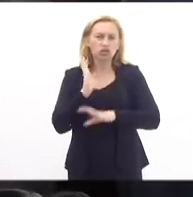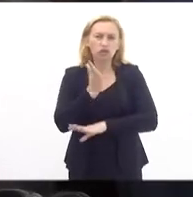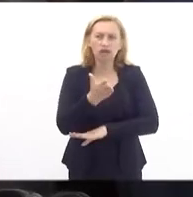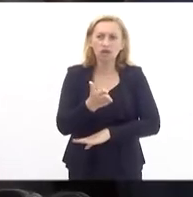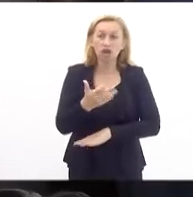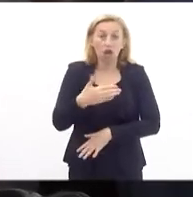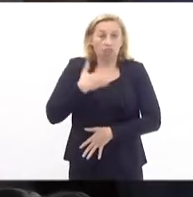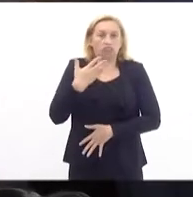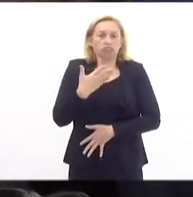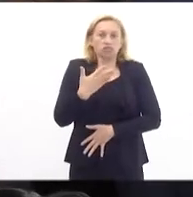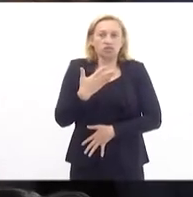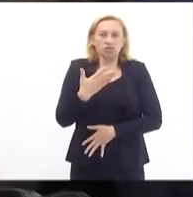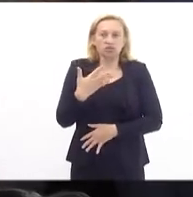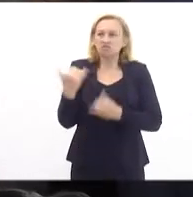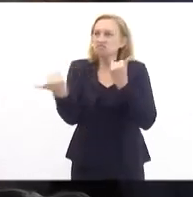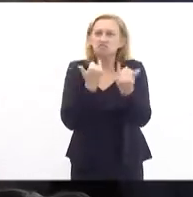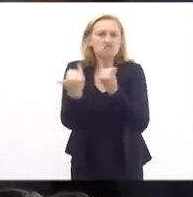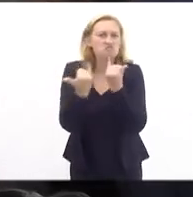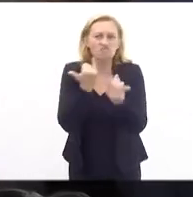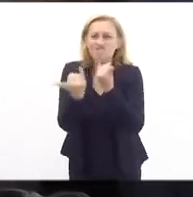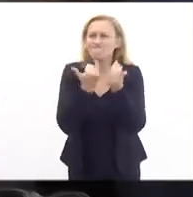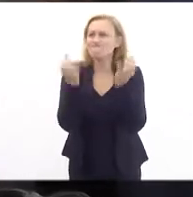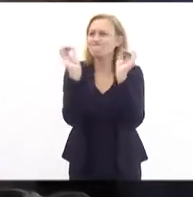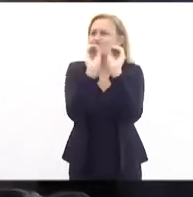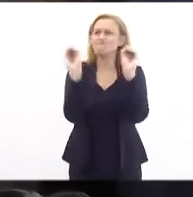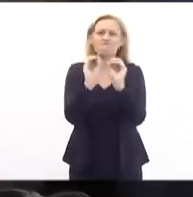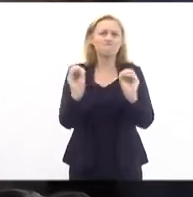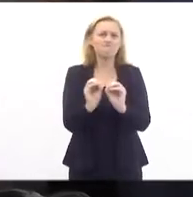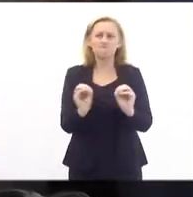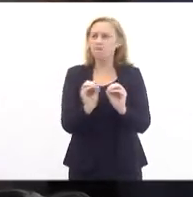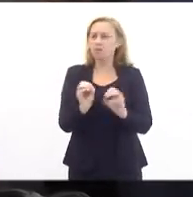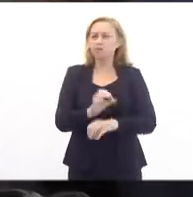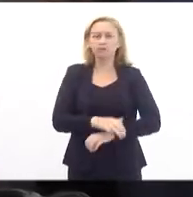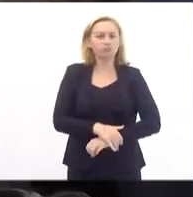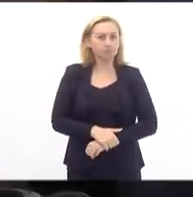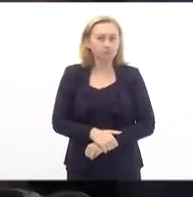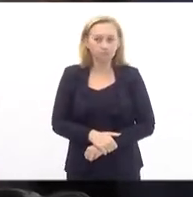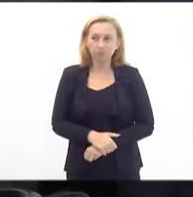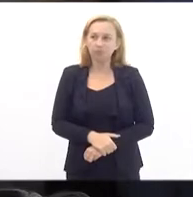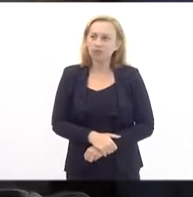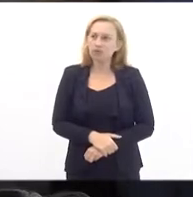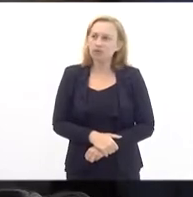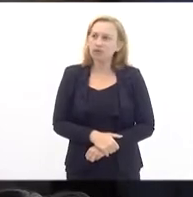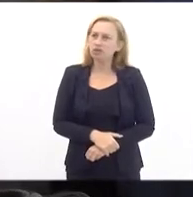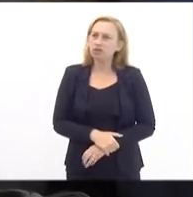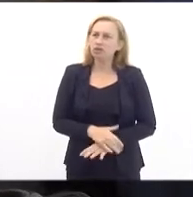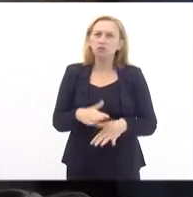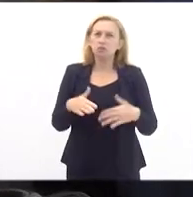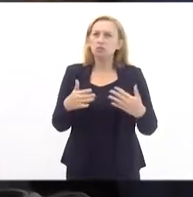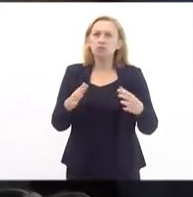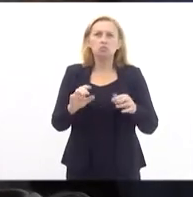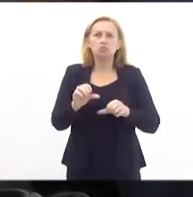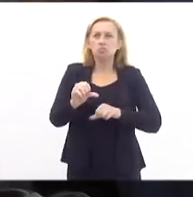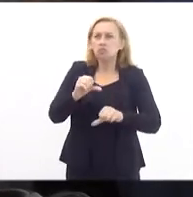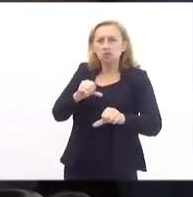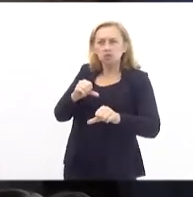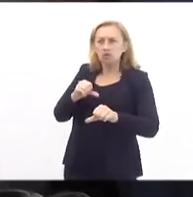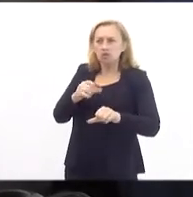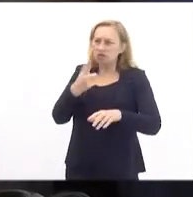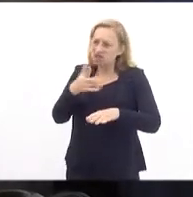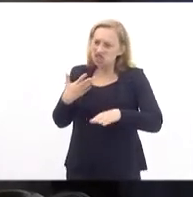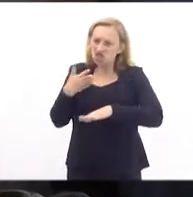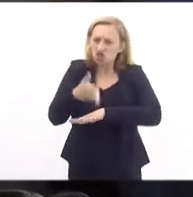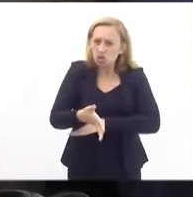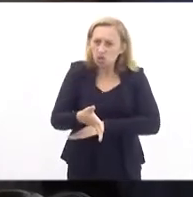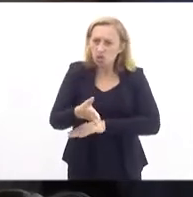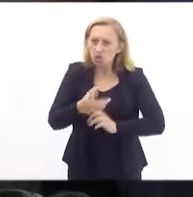informação com antecedência na estação? Não ouvi nenhum nada. Comunicado, nenhum. Entendi. De uma hora para outra? De uma hora para outra. Você chegou na estação e não passava mais?